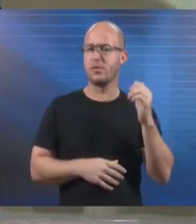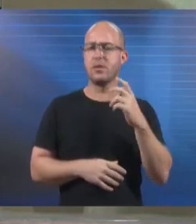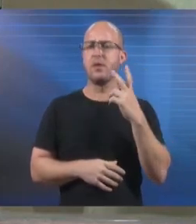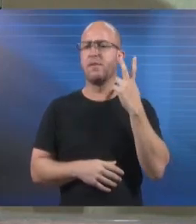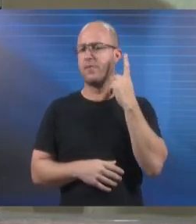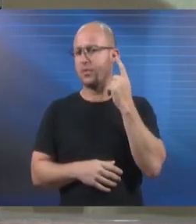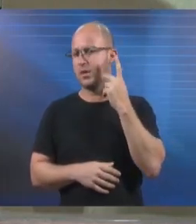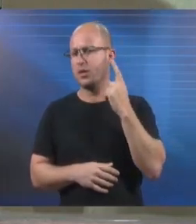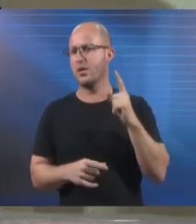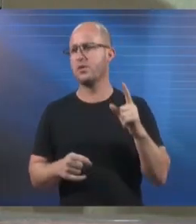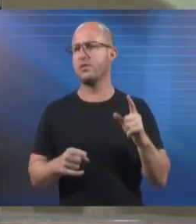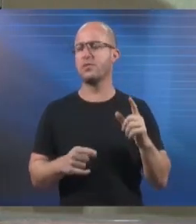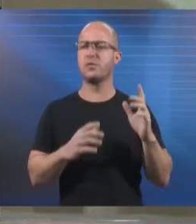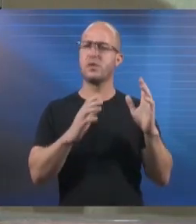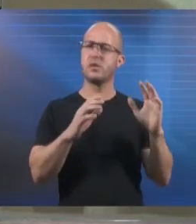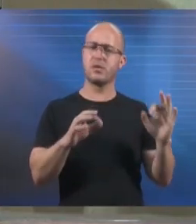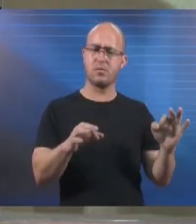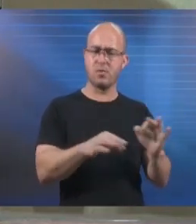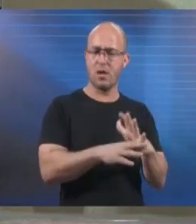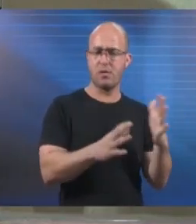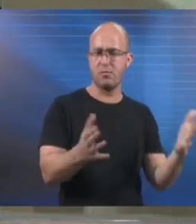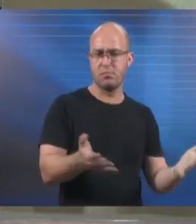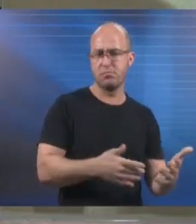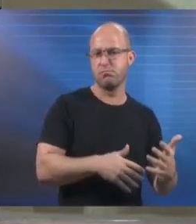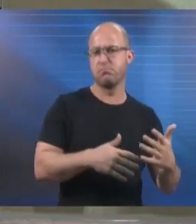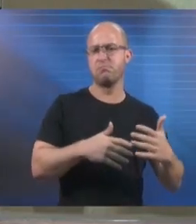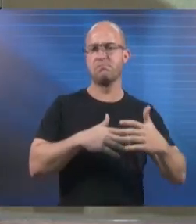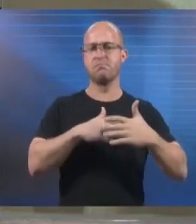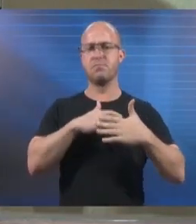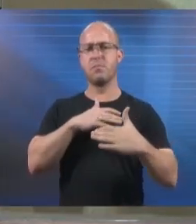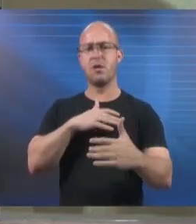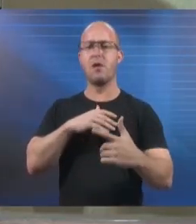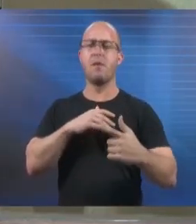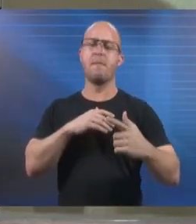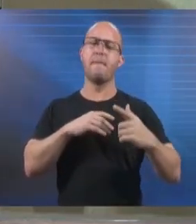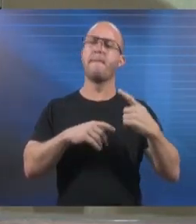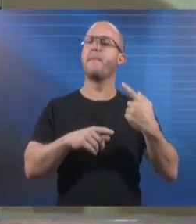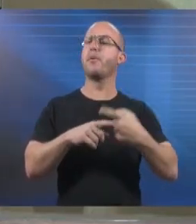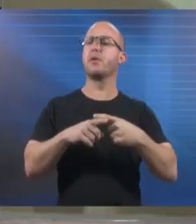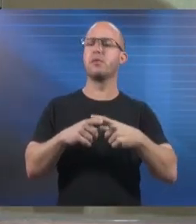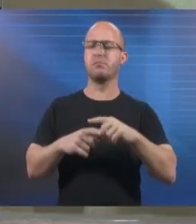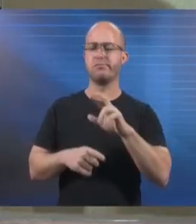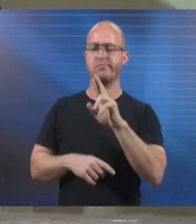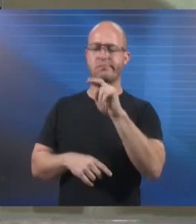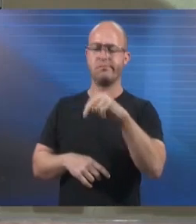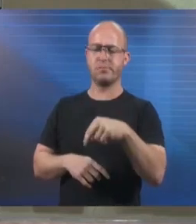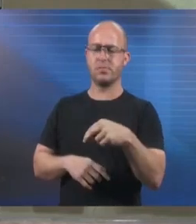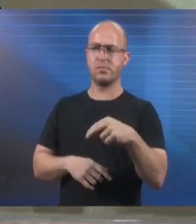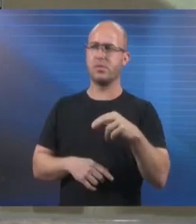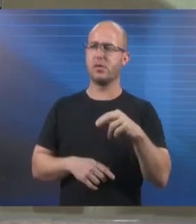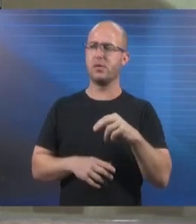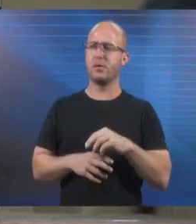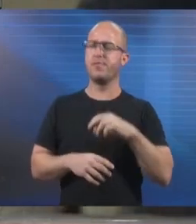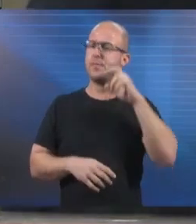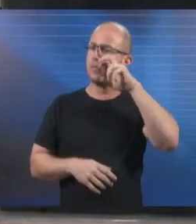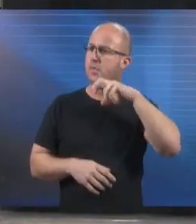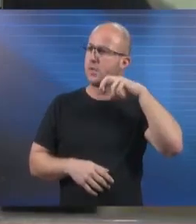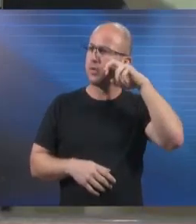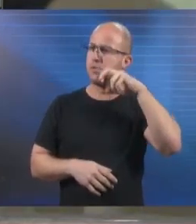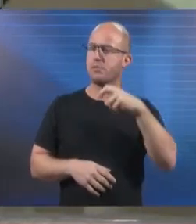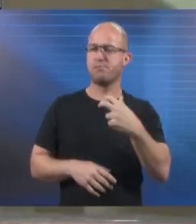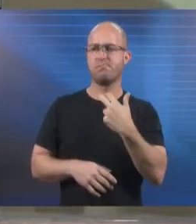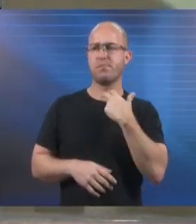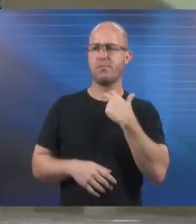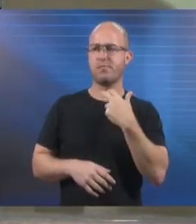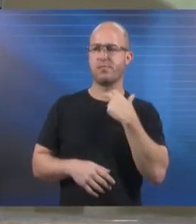Fortaleza acabou de fazer a engorda da sua praia e Por que só o Rio Grande do Norte só Natal não